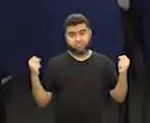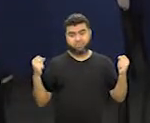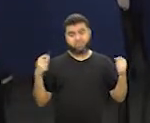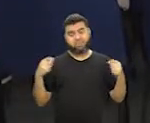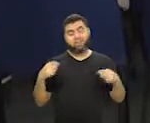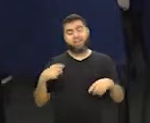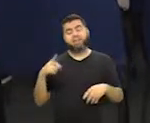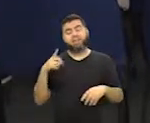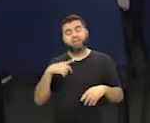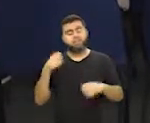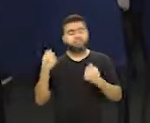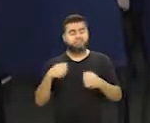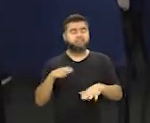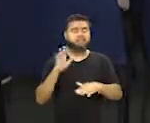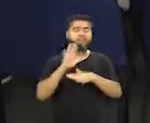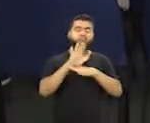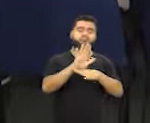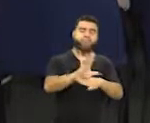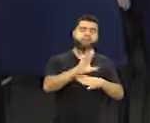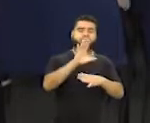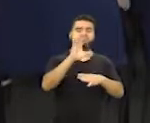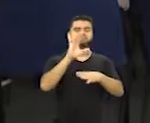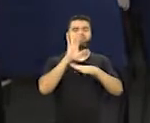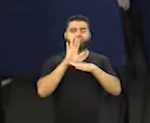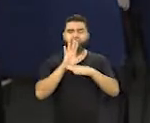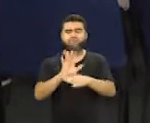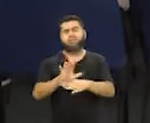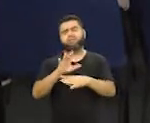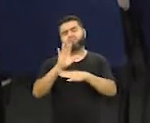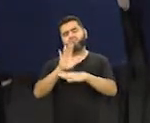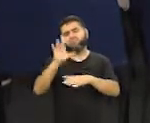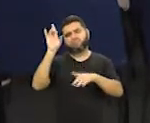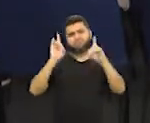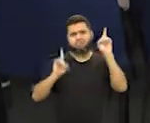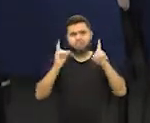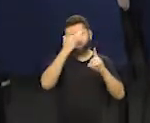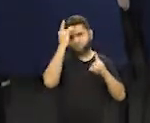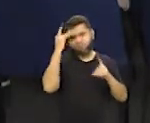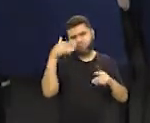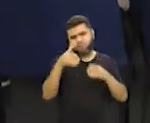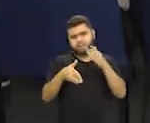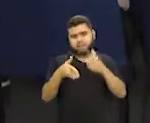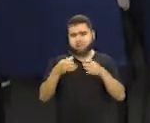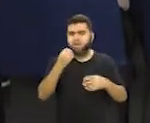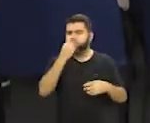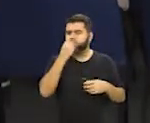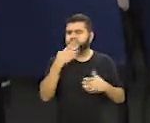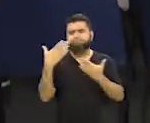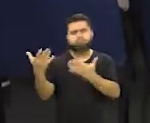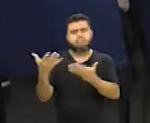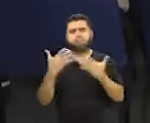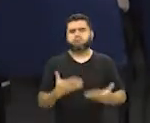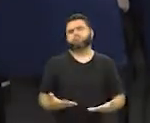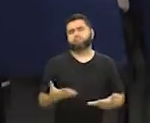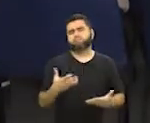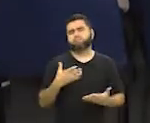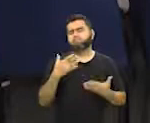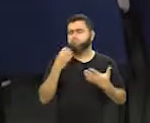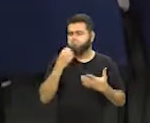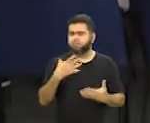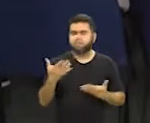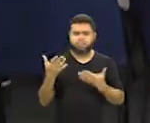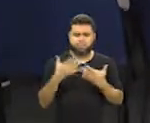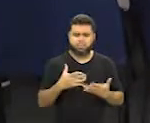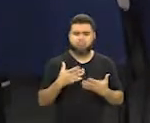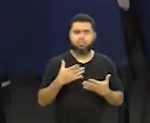para suprir essas deficiências em nossa cidade. Todos aqueles que nos procuram são muito bem-vindos,